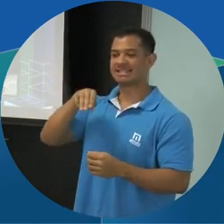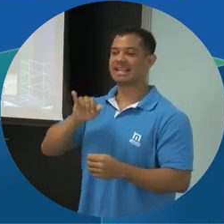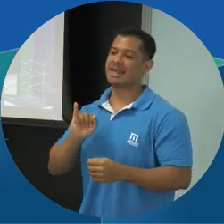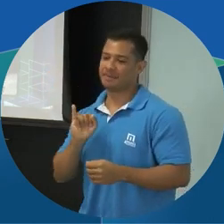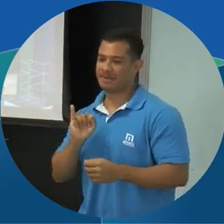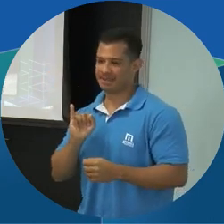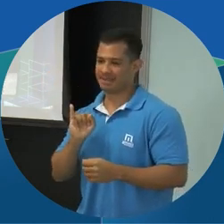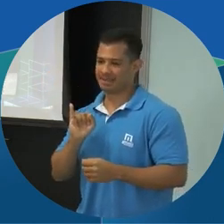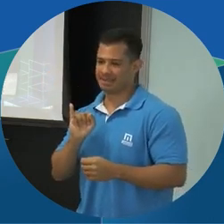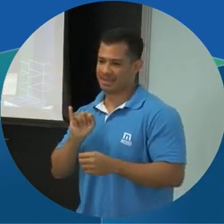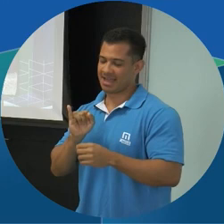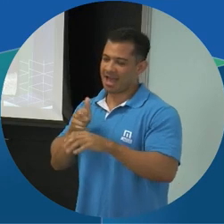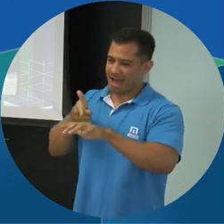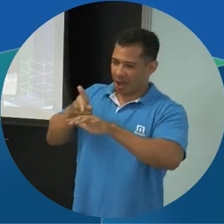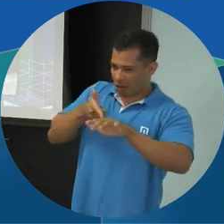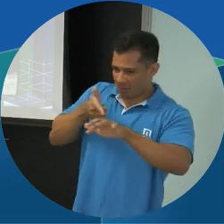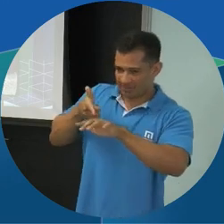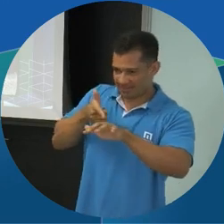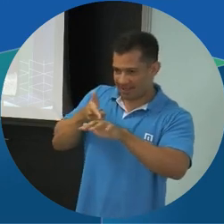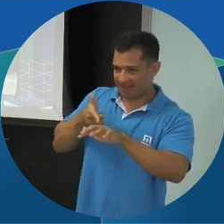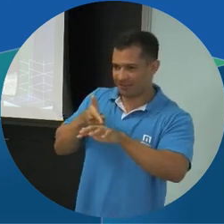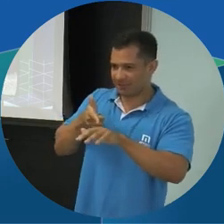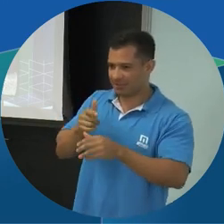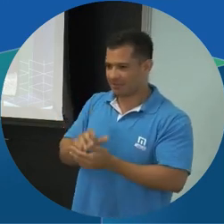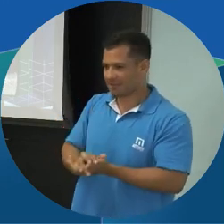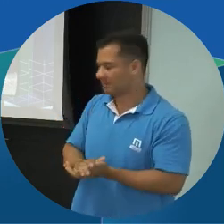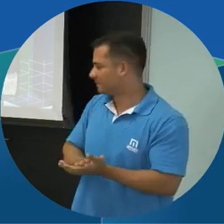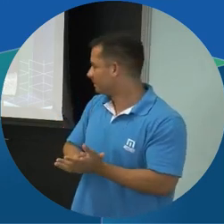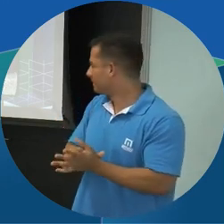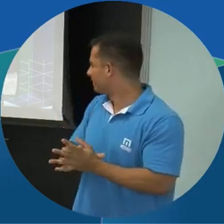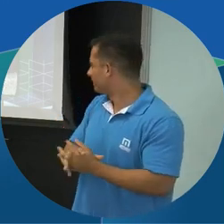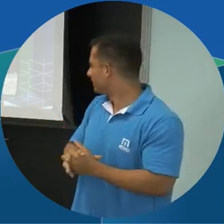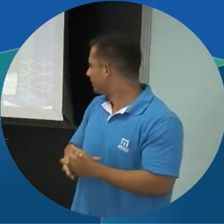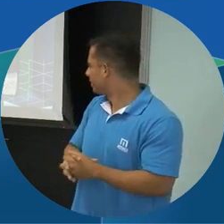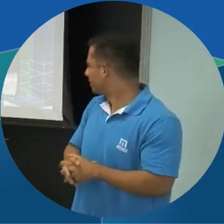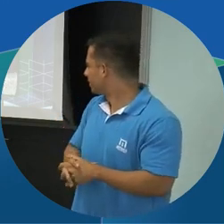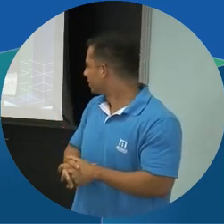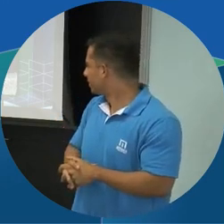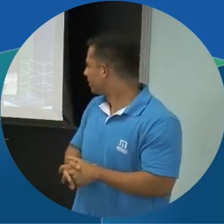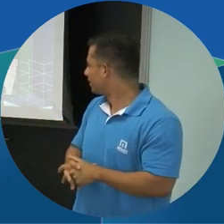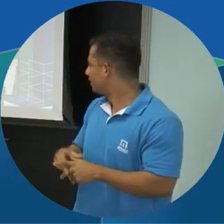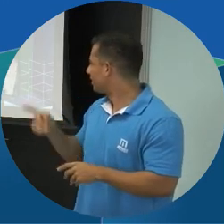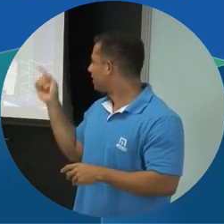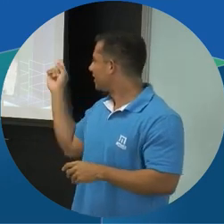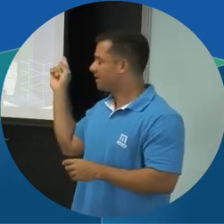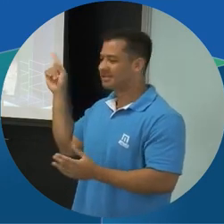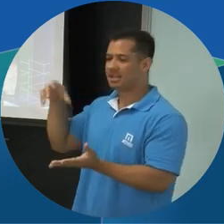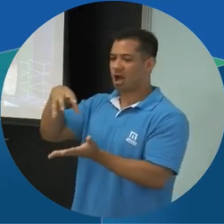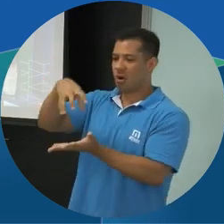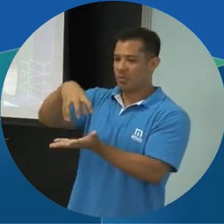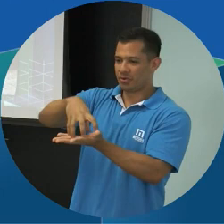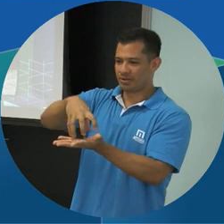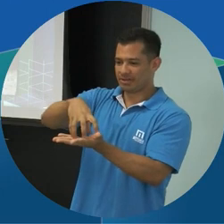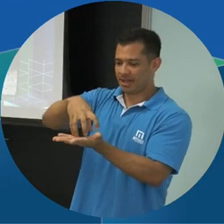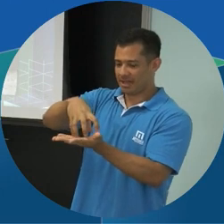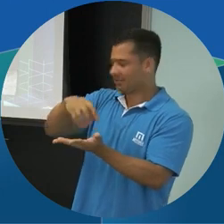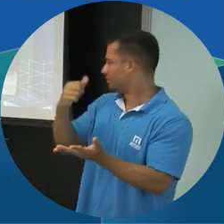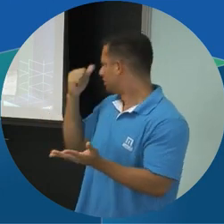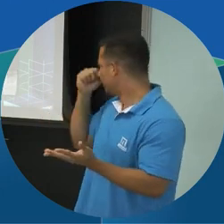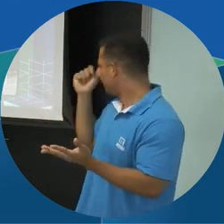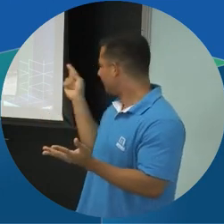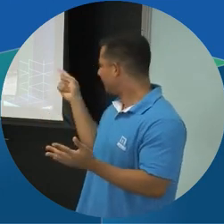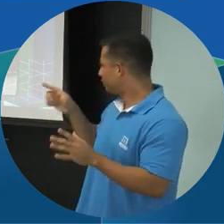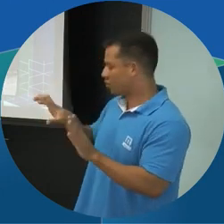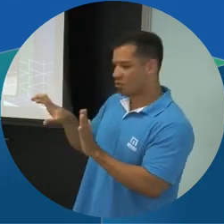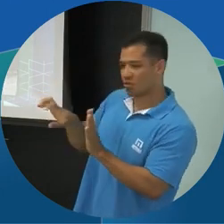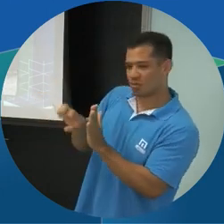aqui da apresentação nós vamos poder visualizar. Tá? E essa aqui é uma unidade de pressurização. Tá? Essa aqui é